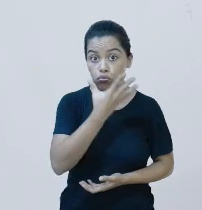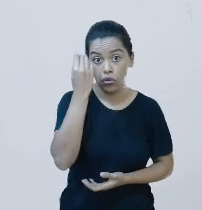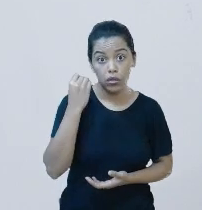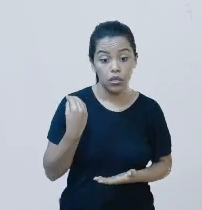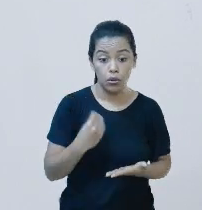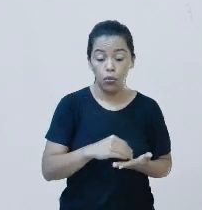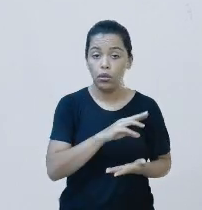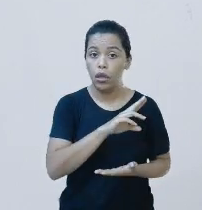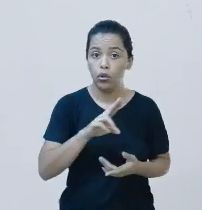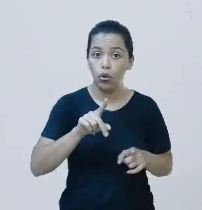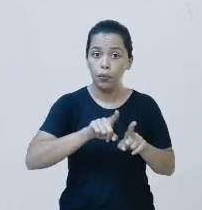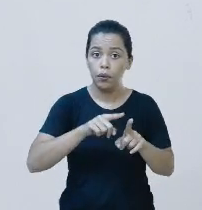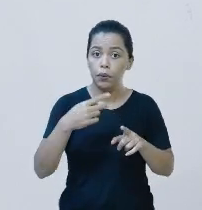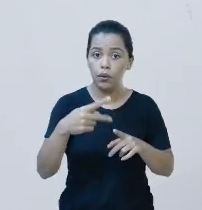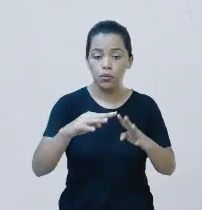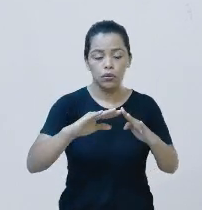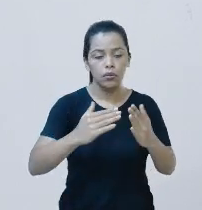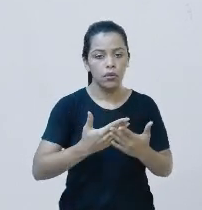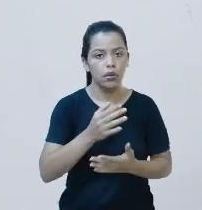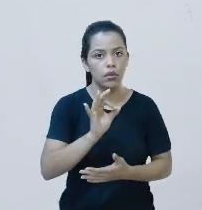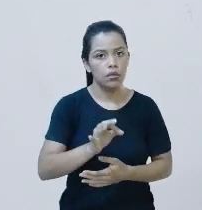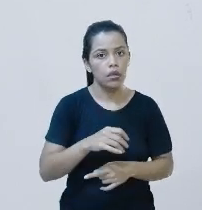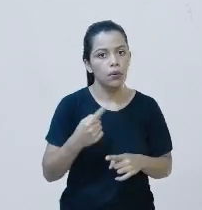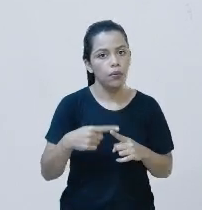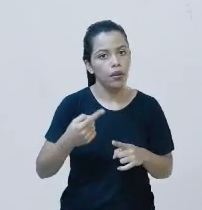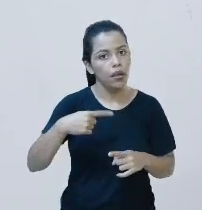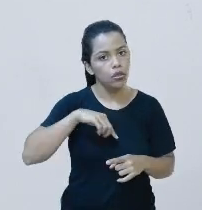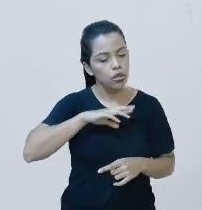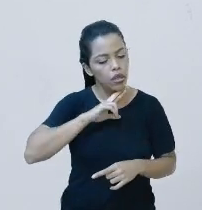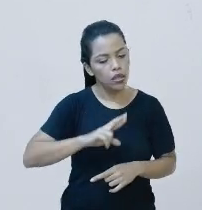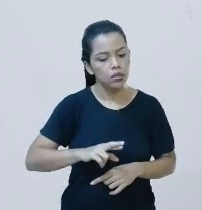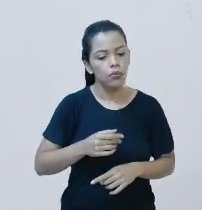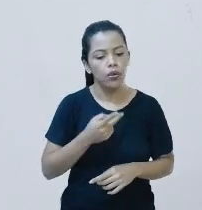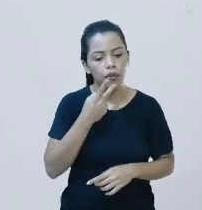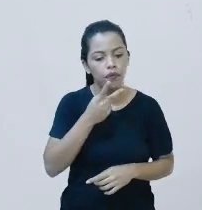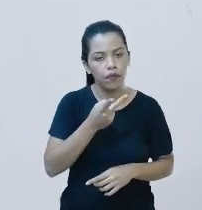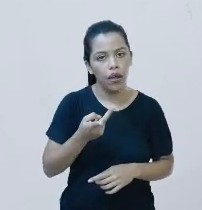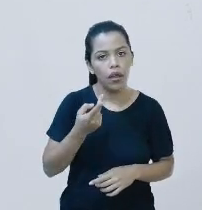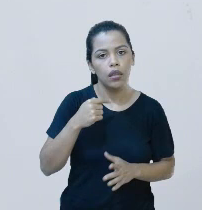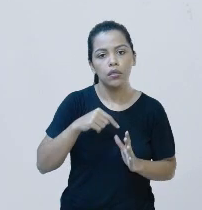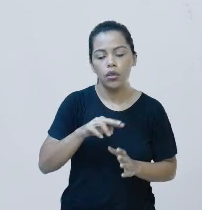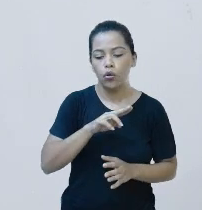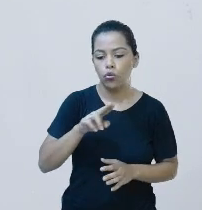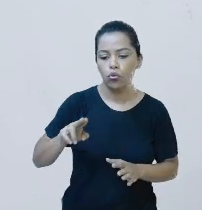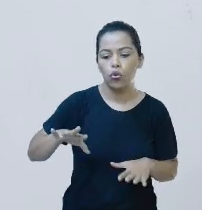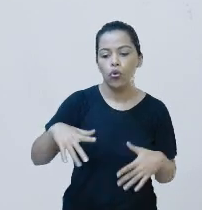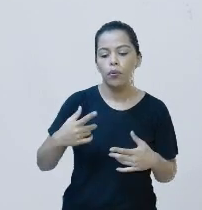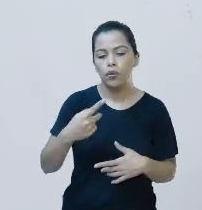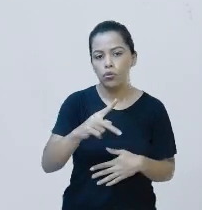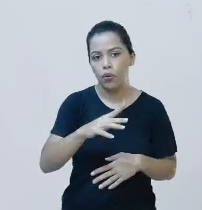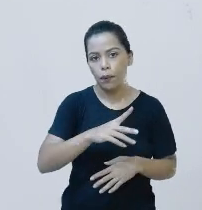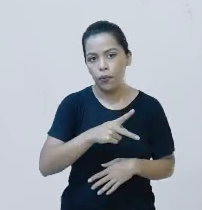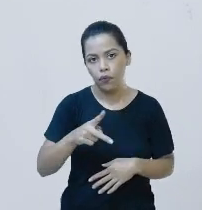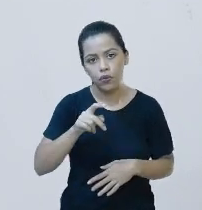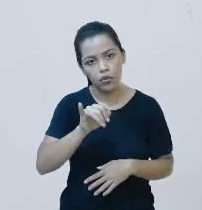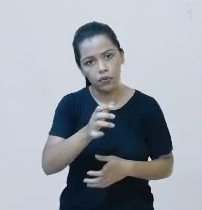de colocar o teu nome da tua escola, tá certo? Porque a gente te responde e fala aqui no teu nome, quem sabe da tua professora, se